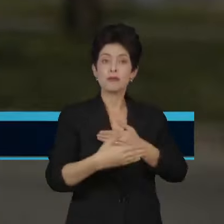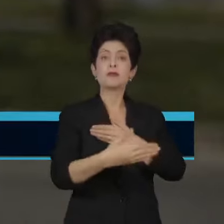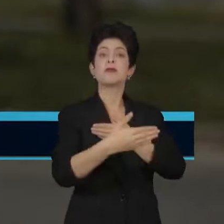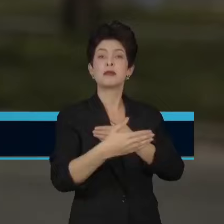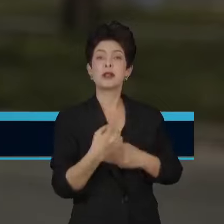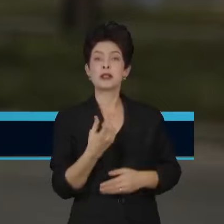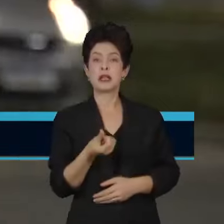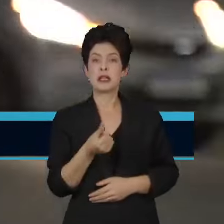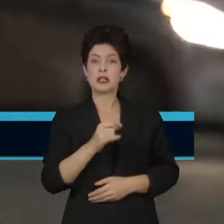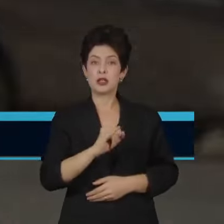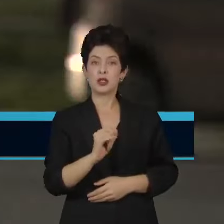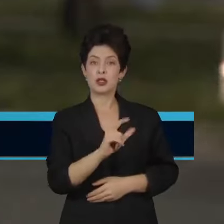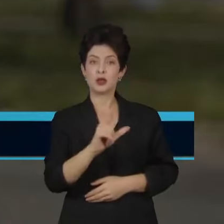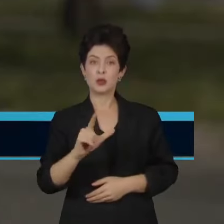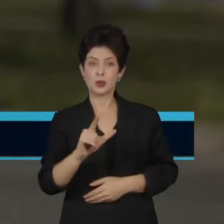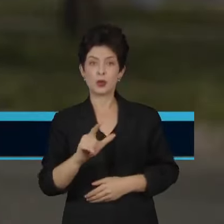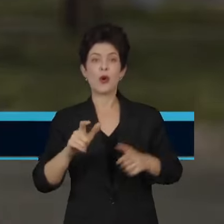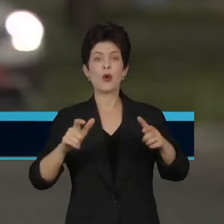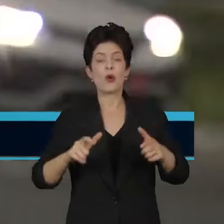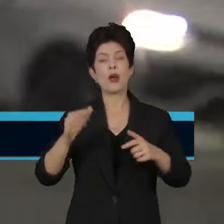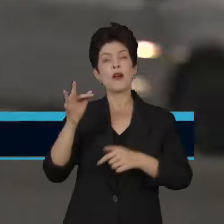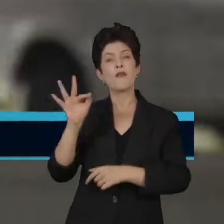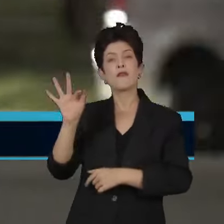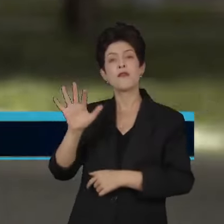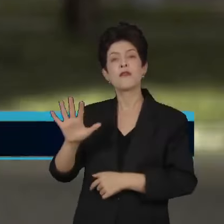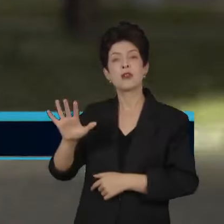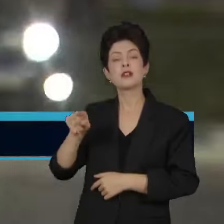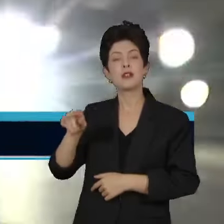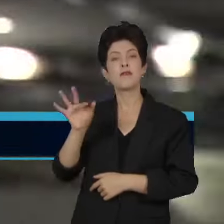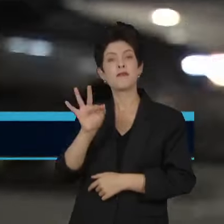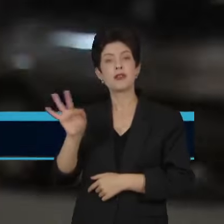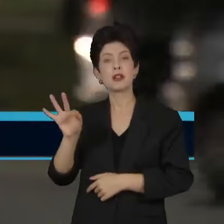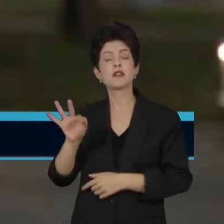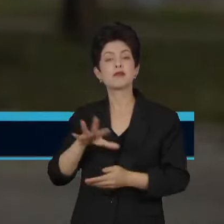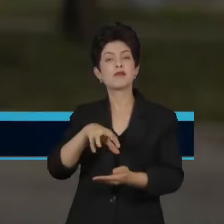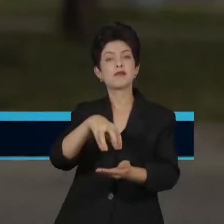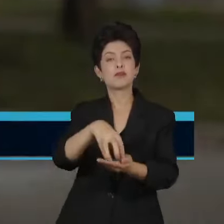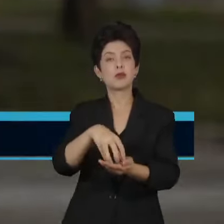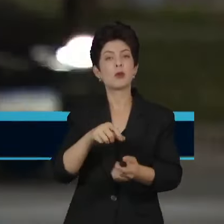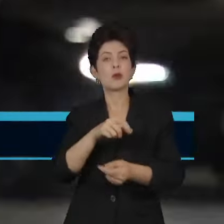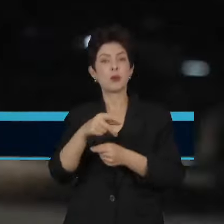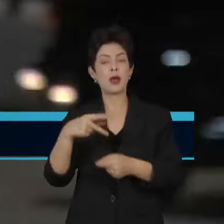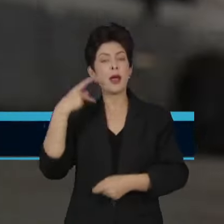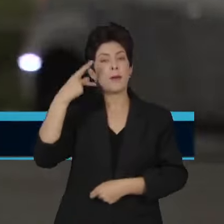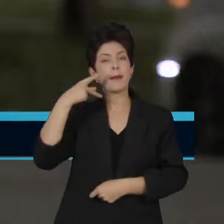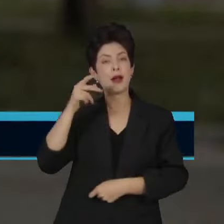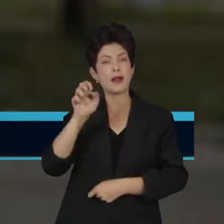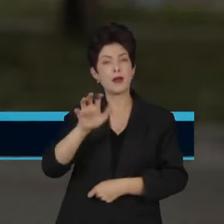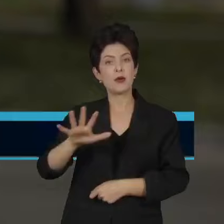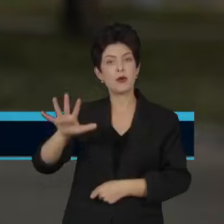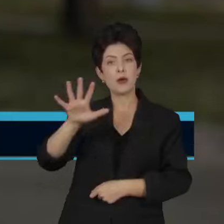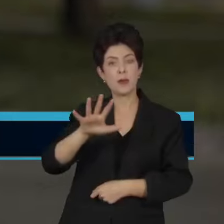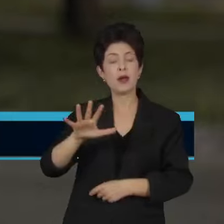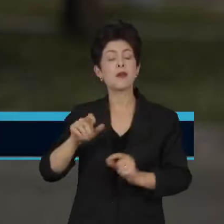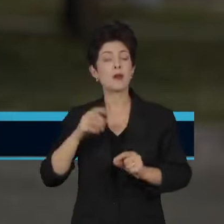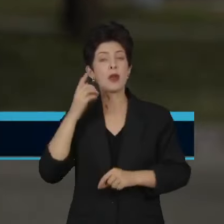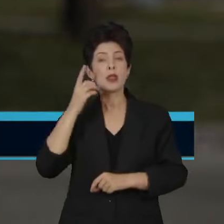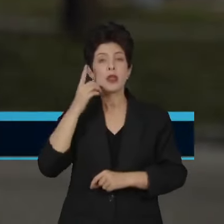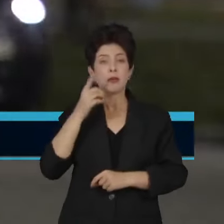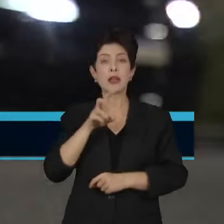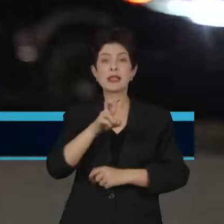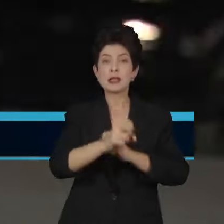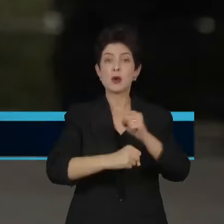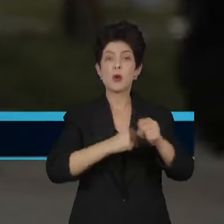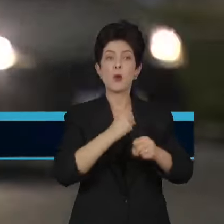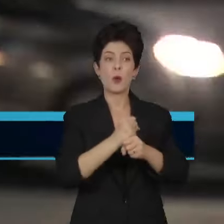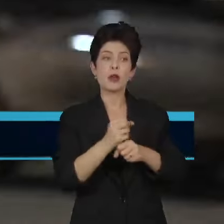16 de julho em Estrasburgo, na França, sede do Parlamento Europeu. Os novos deputados vão assumir para um mandato de